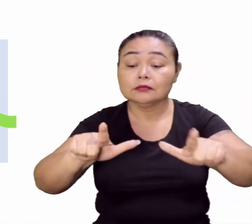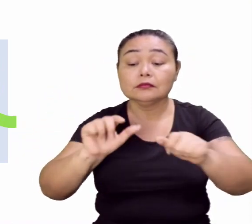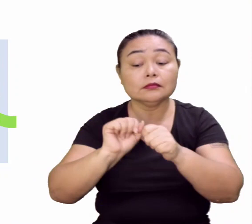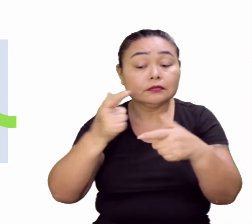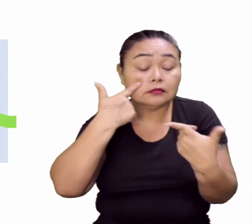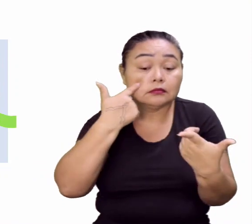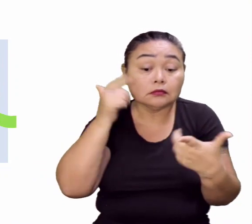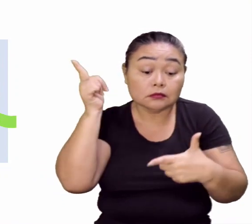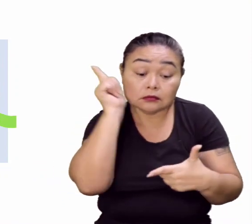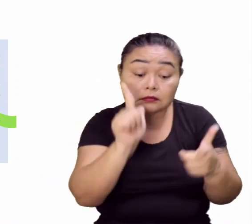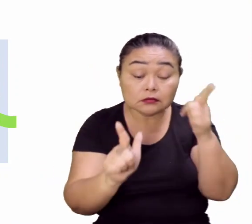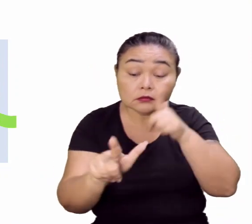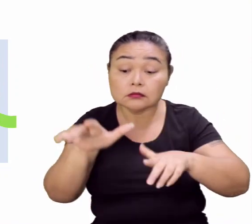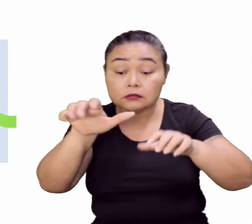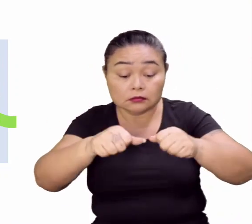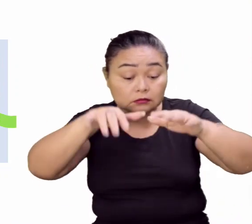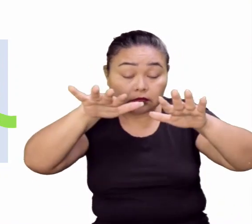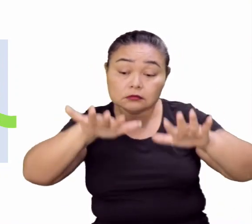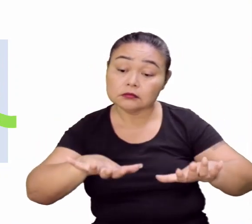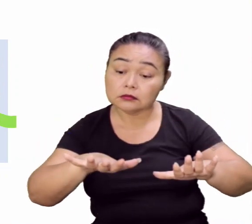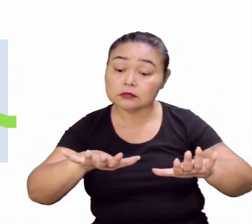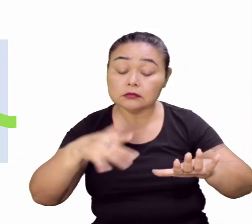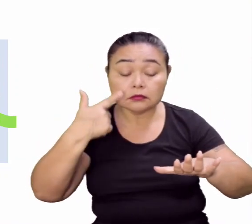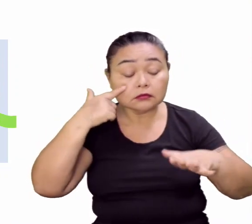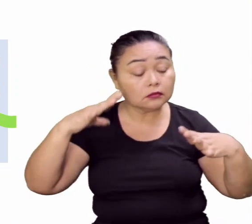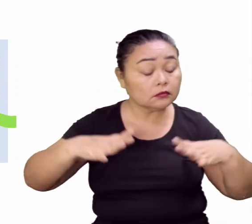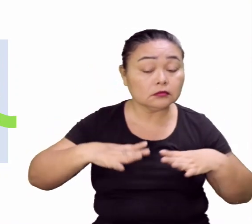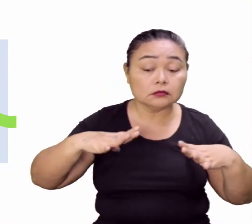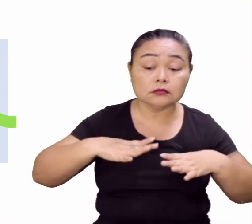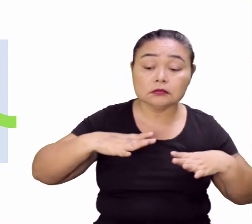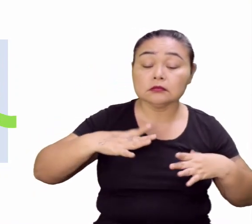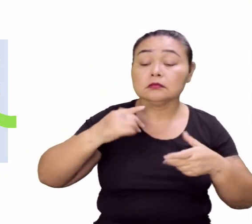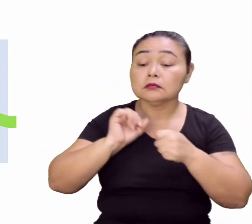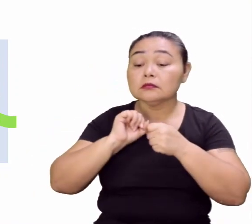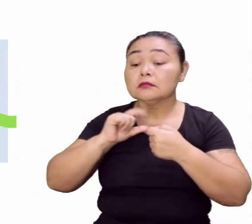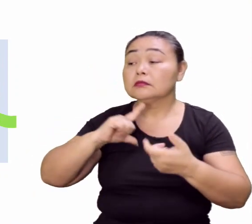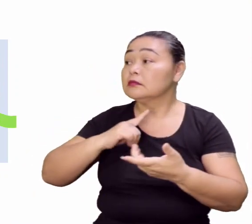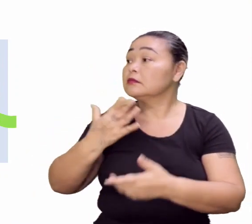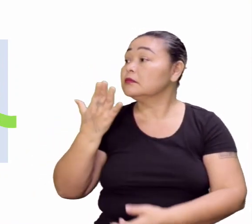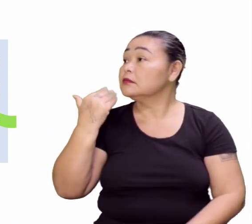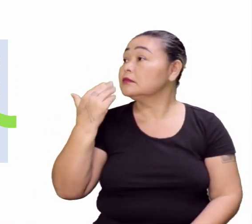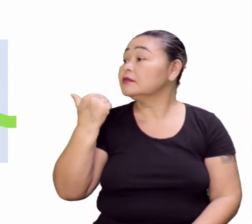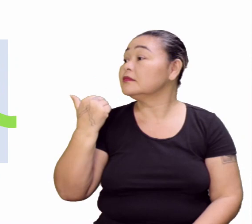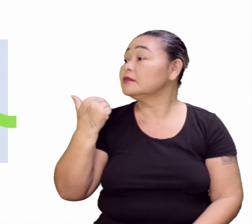tivesse conseguido ali manter ali a estrutura de uma cidade, a produção de alimento,